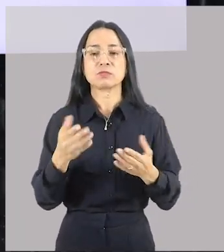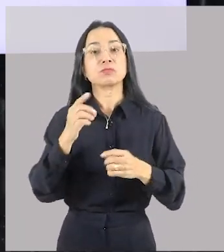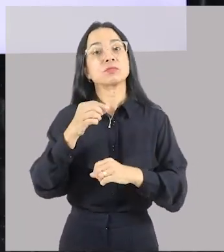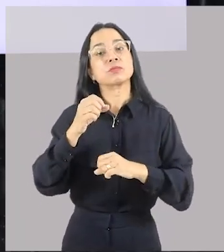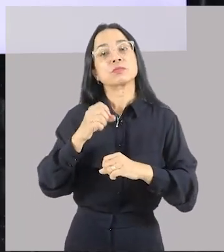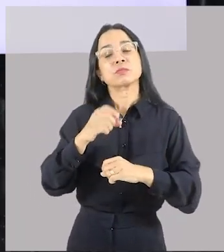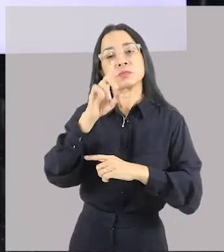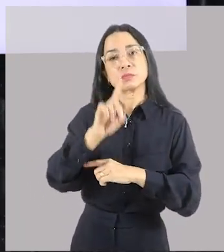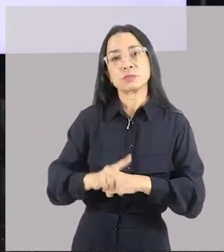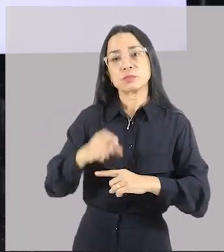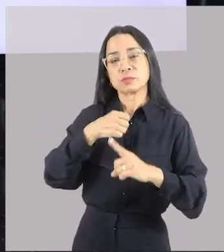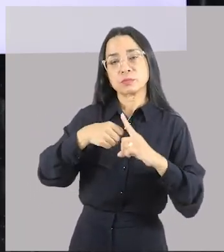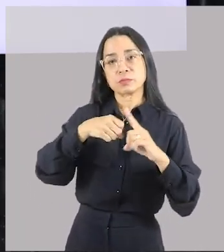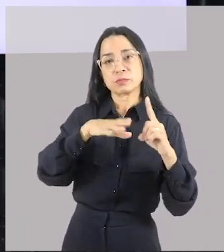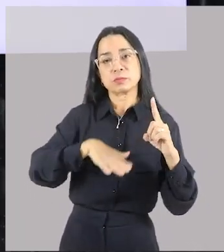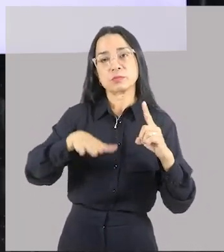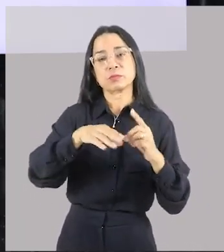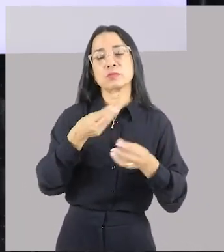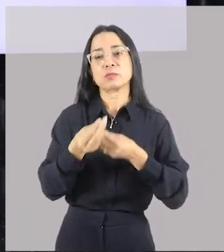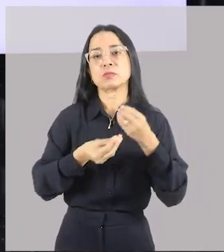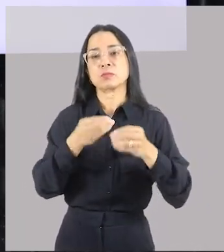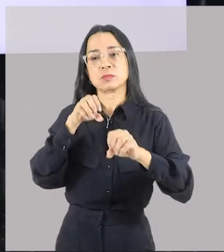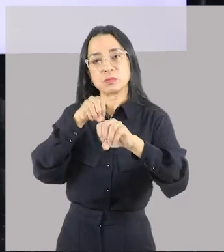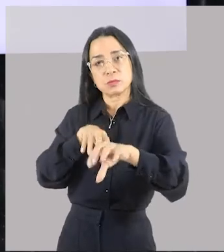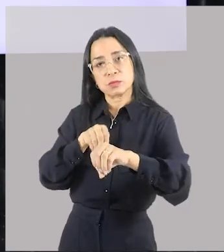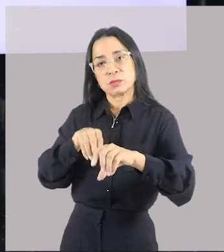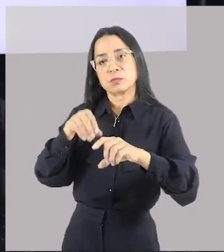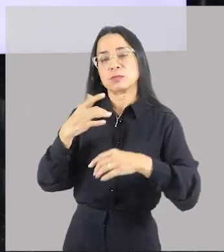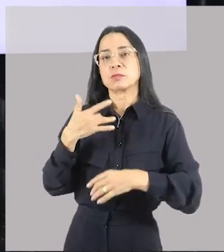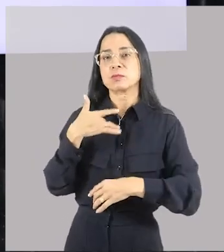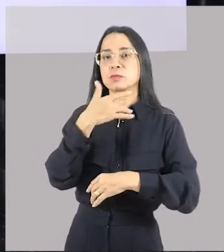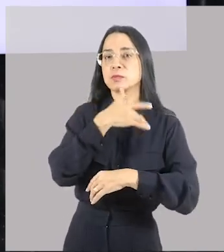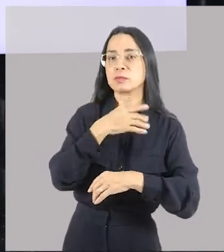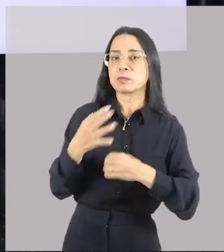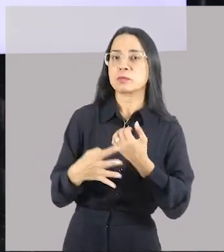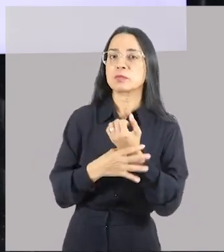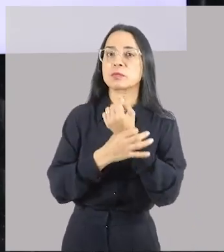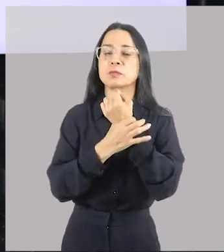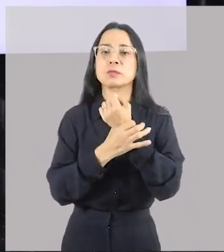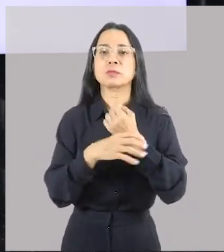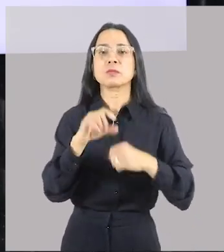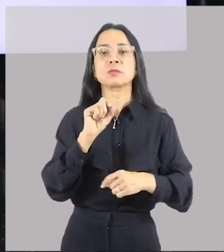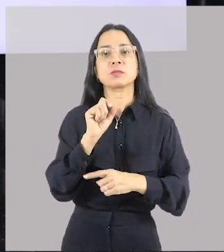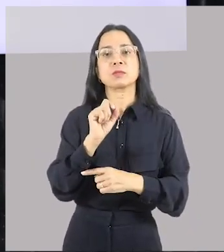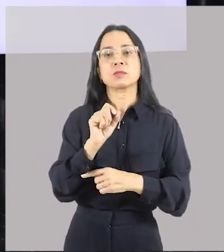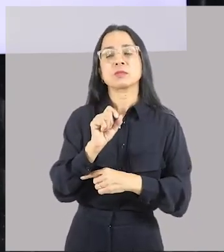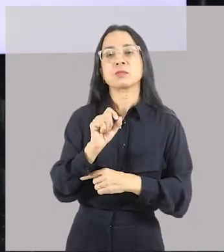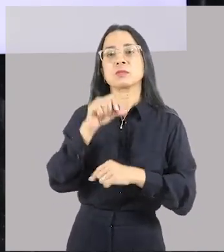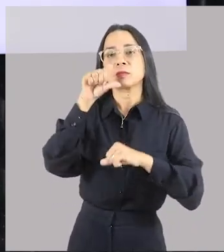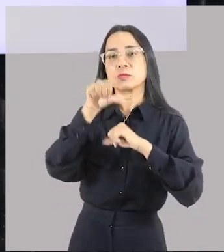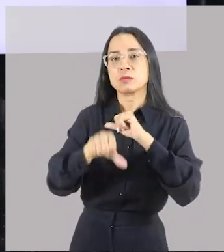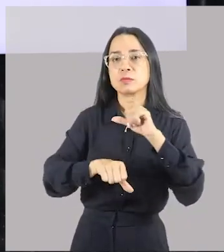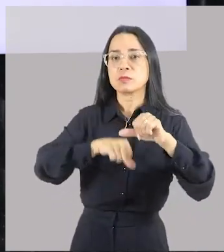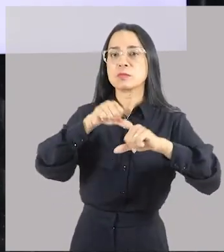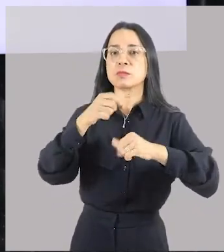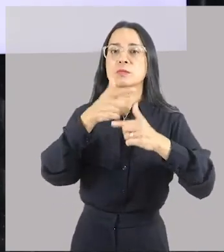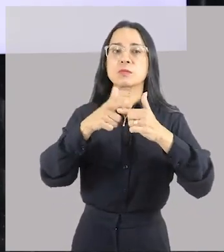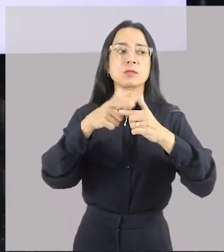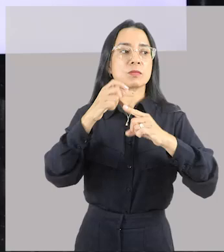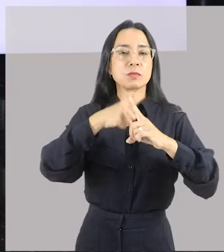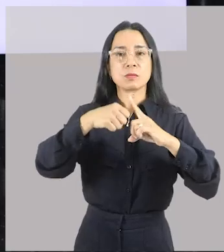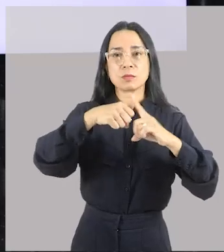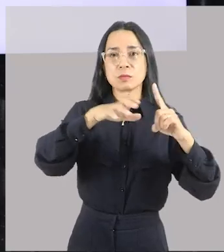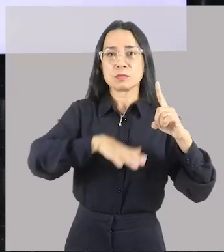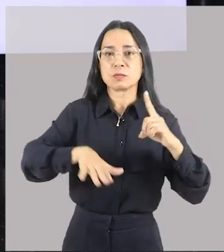direitos sociais, como educação, saúde, segurança, né, isso vai acabar gerando um problema social muito